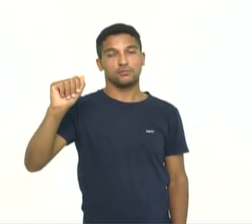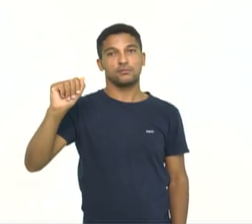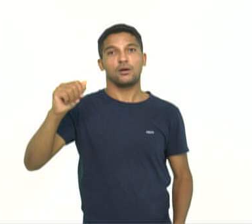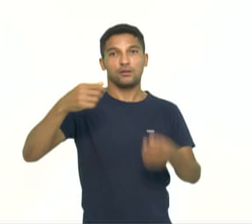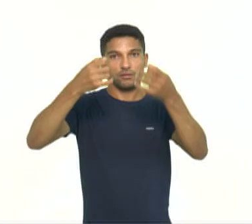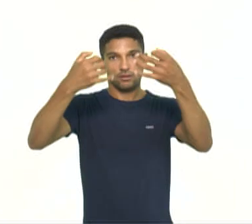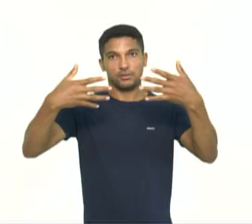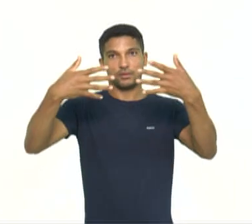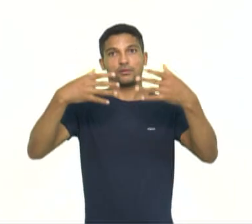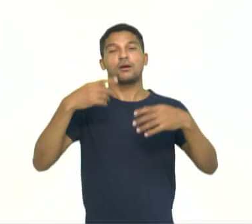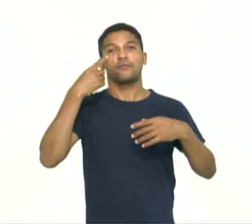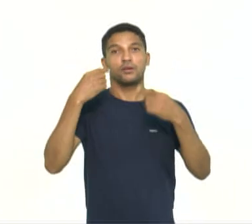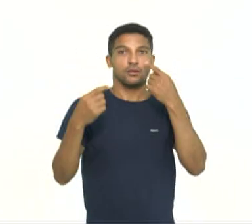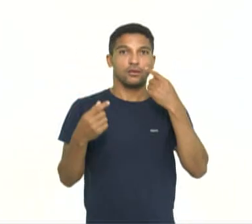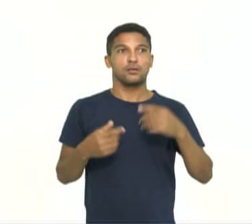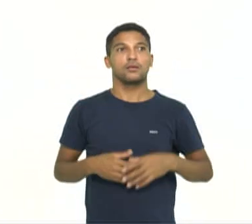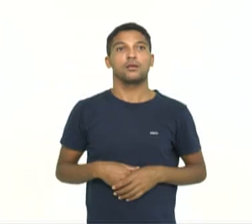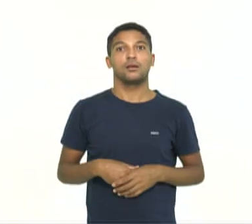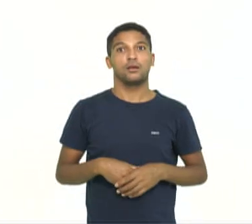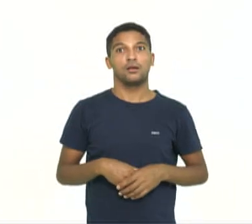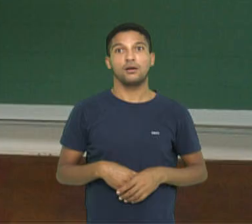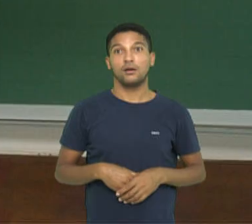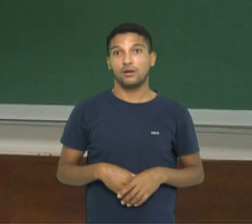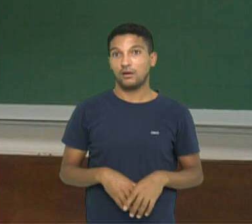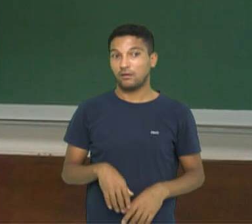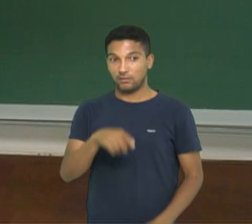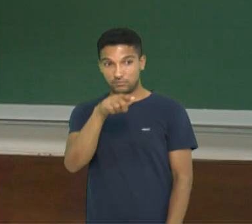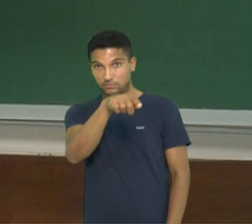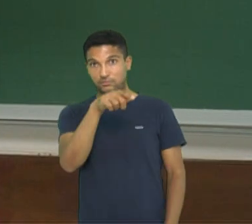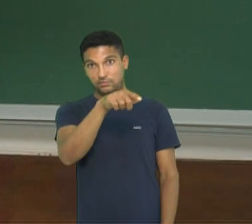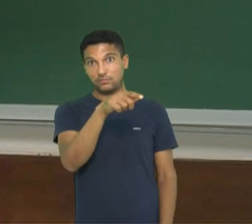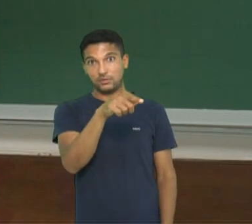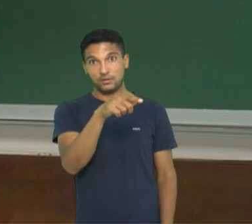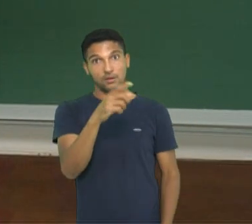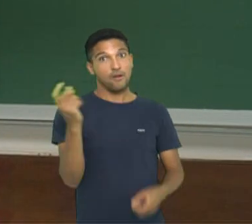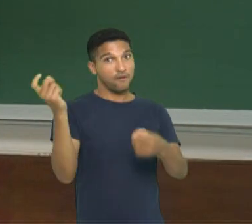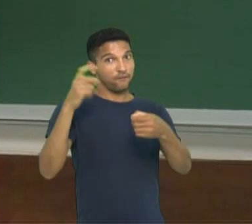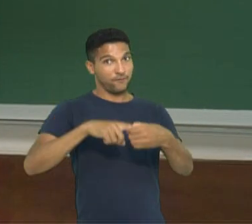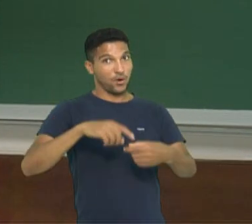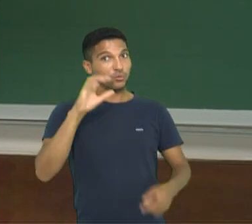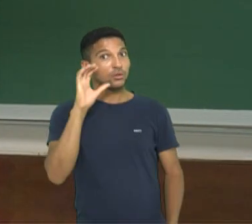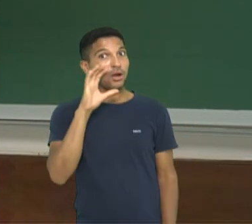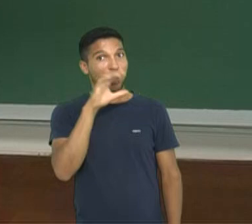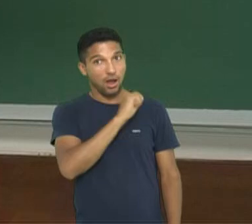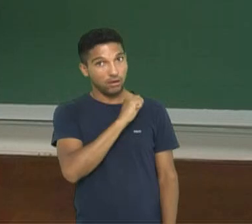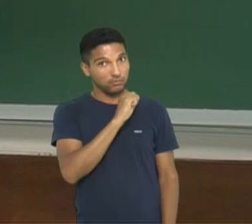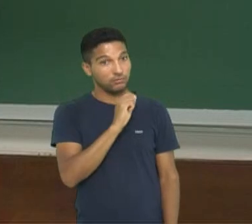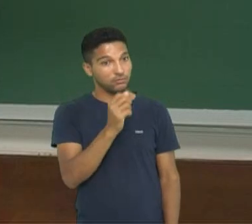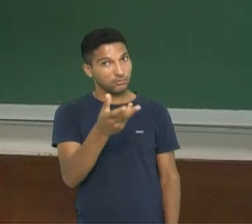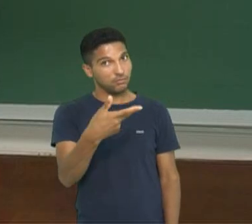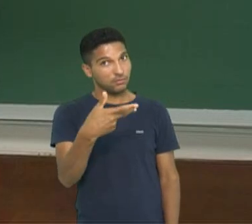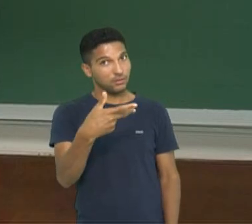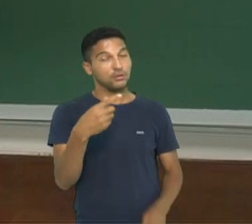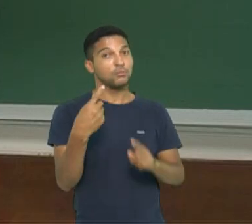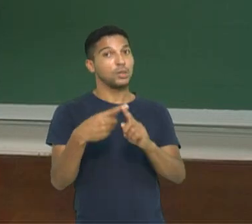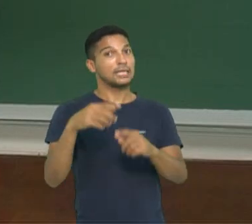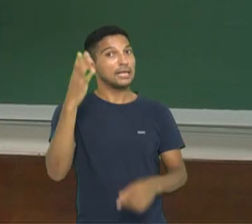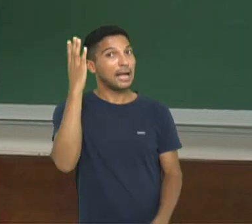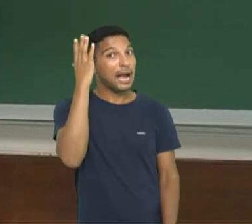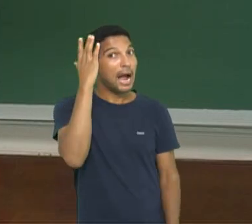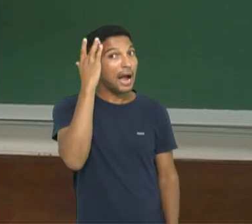logo, vírgula, porque amanhã será tarde. Né? Então, é uma explicação do motivo que tem que retornar